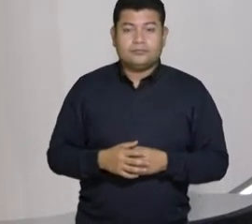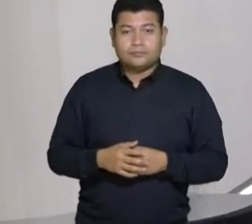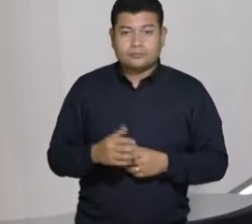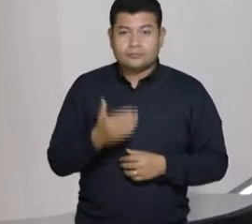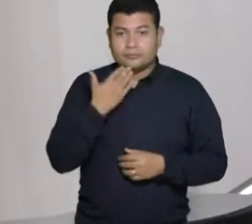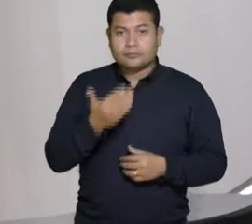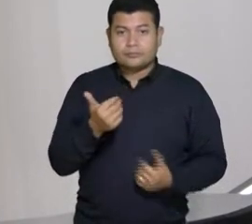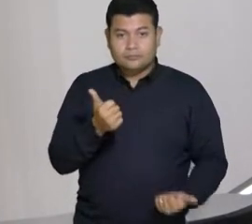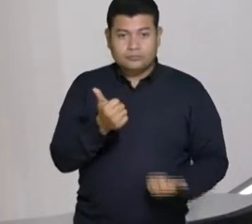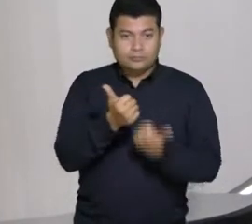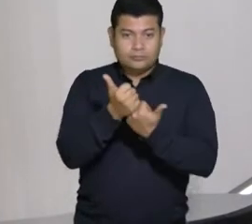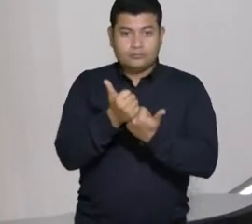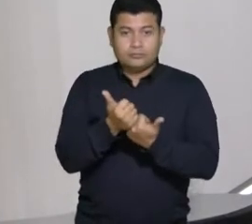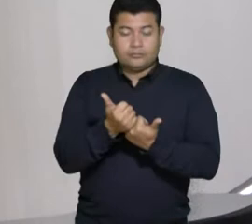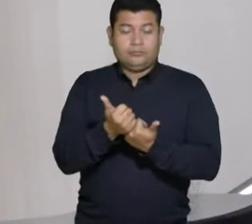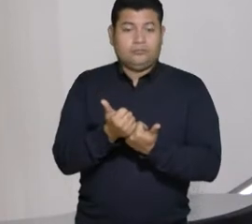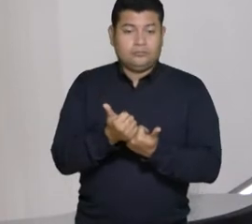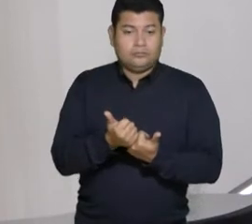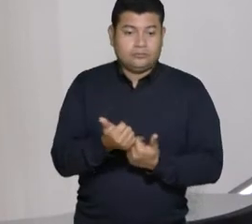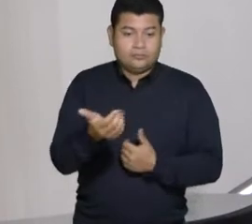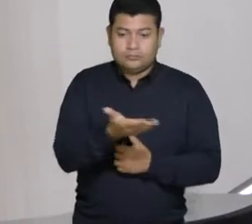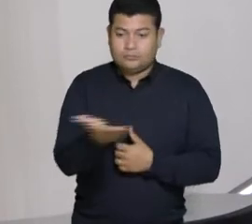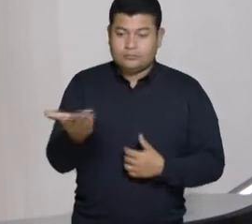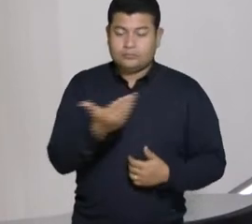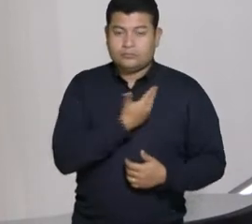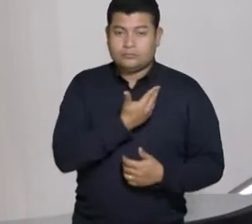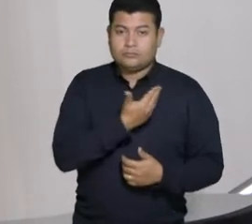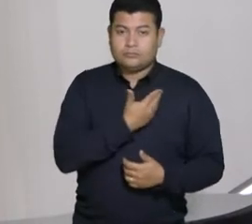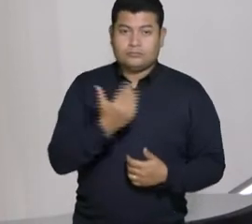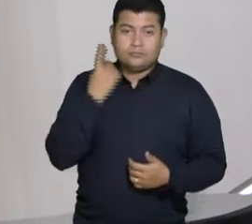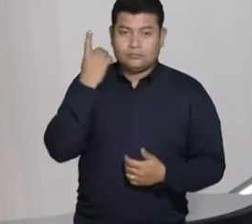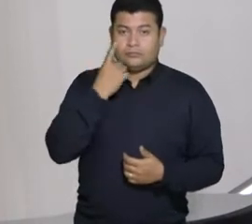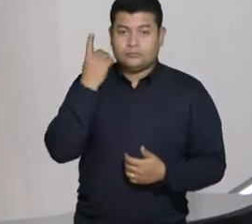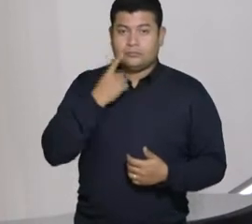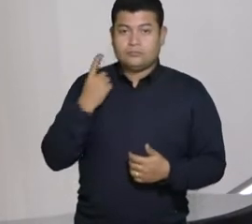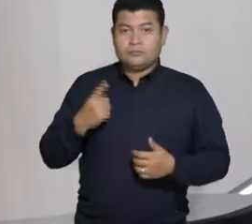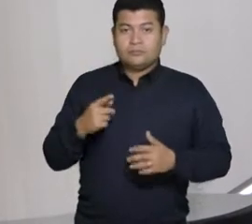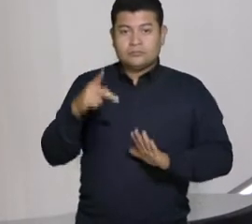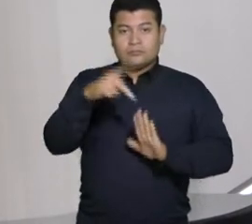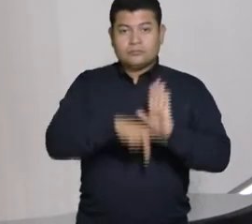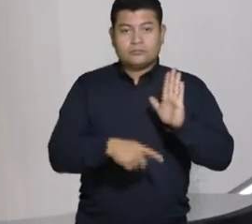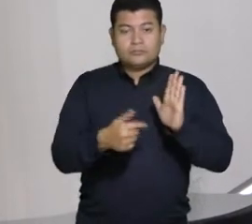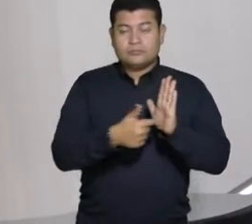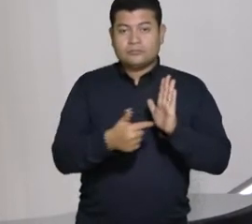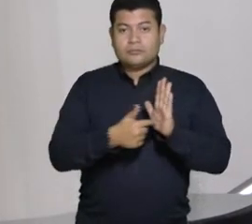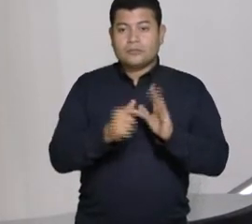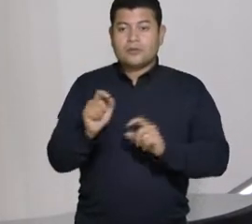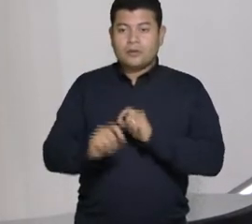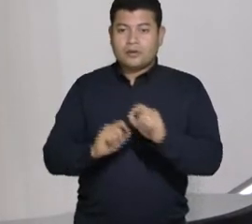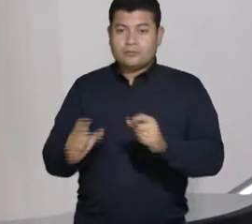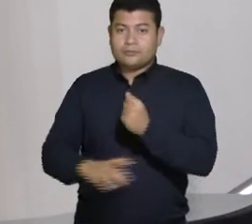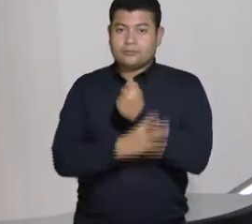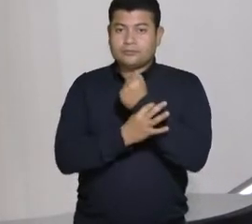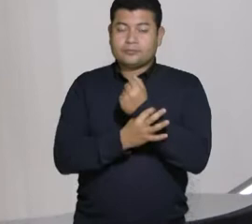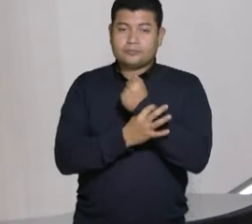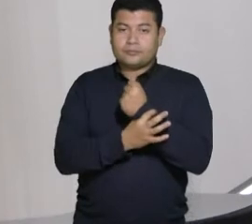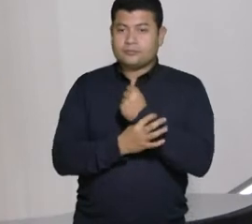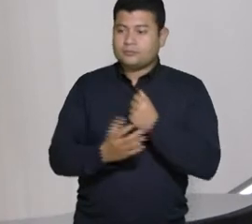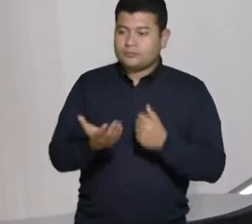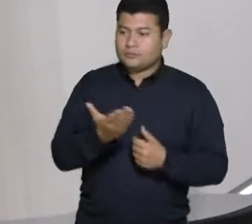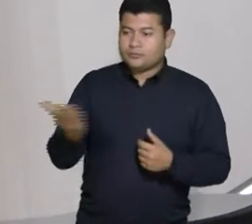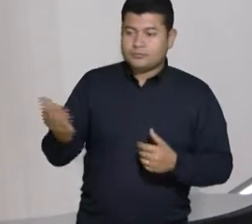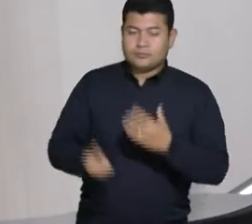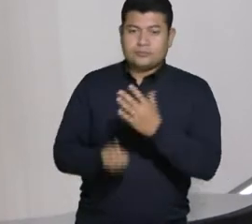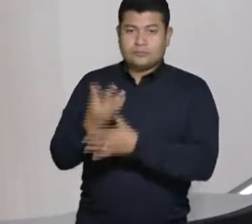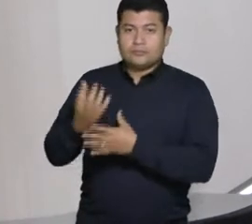dos colegas deputados o projeto está tramitando e um projeto Versa justamente para dar sim e aos criadores